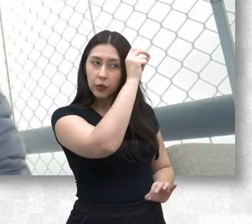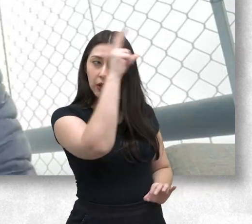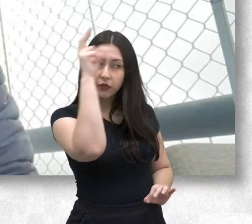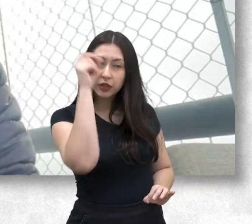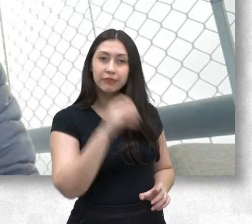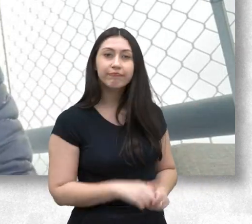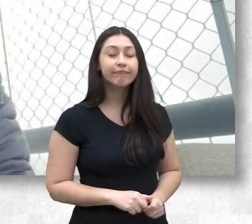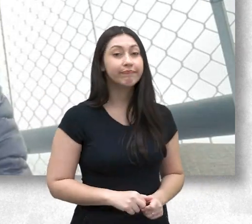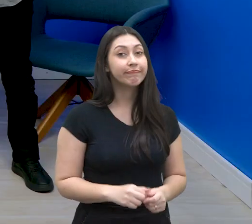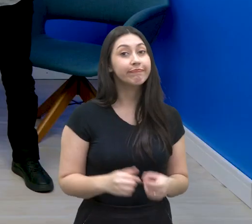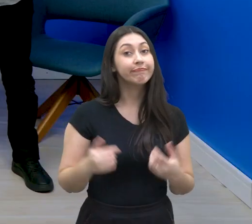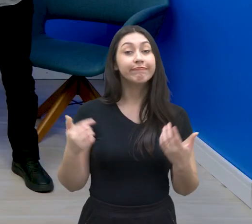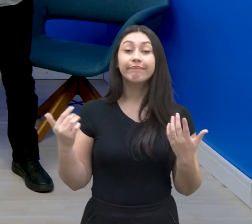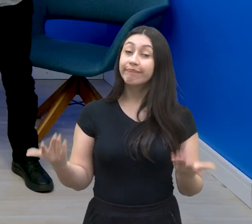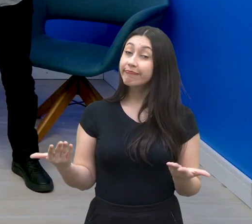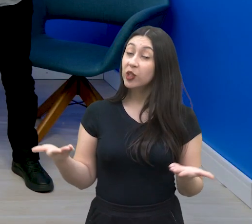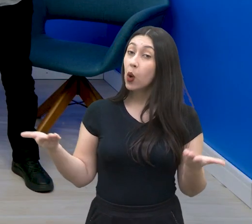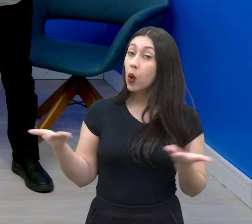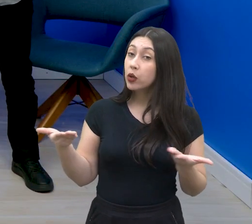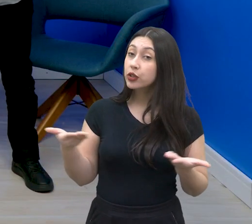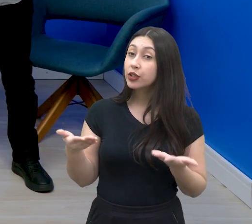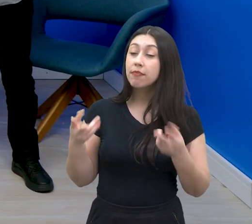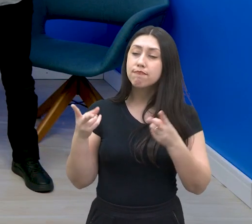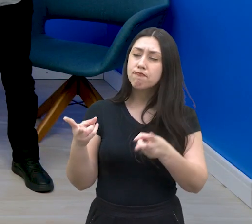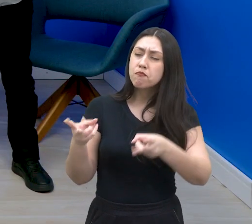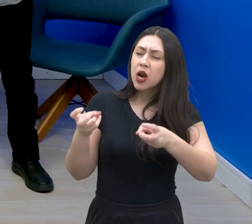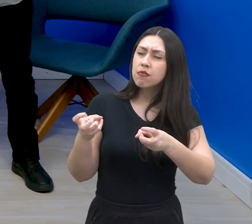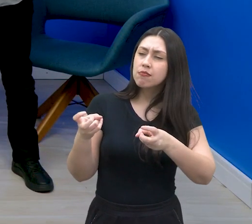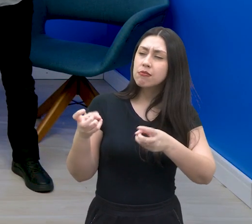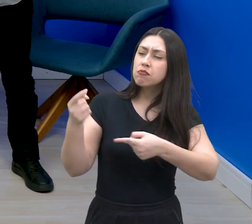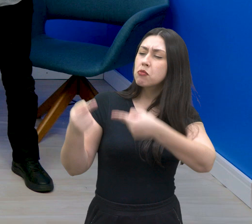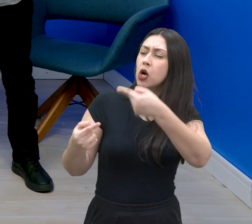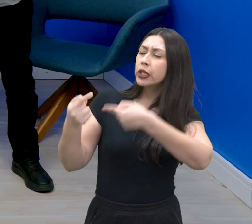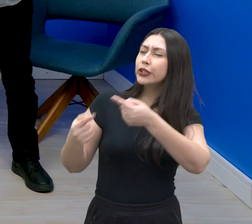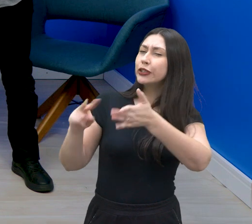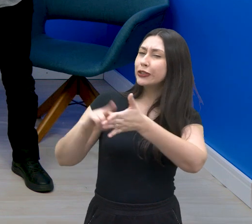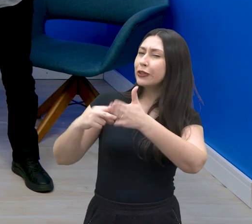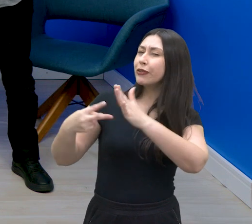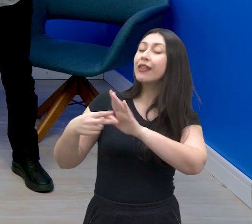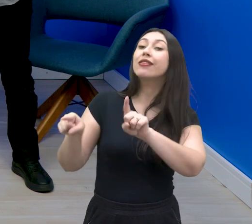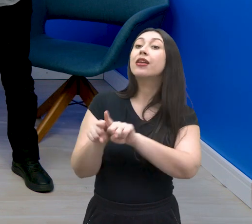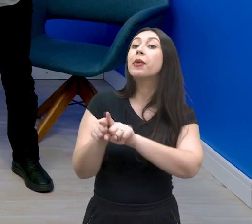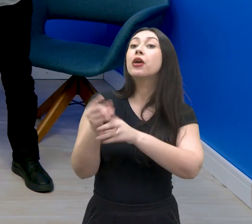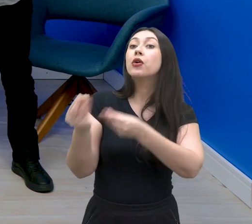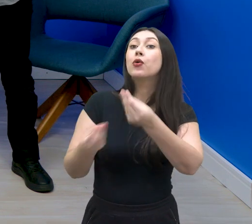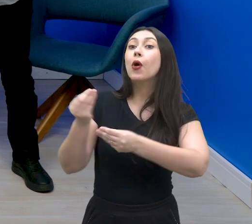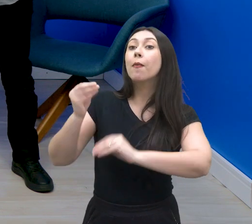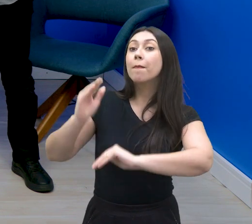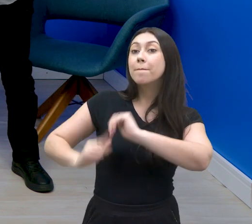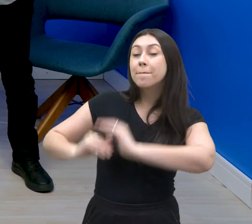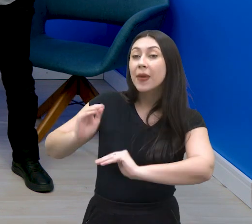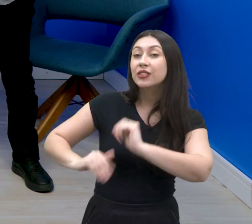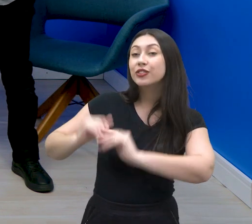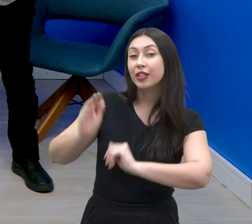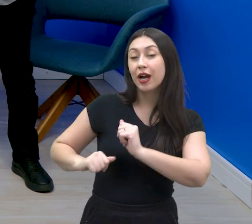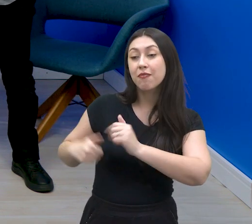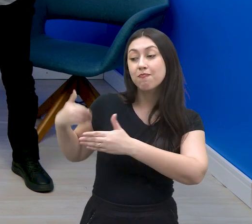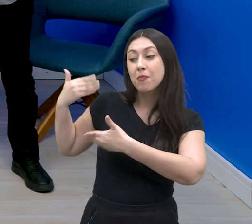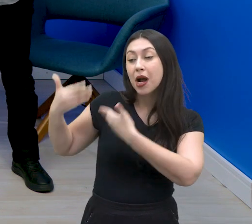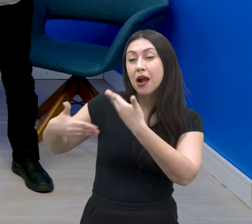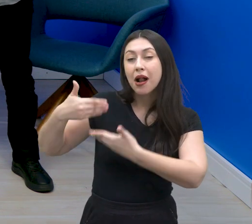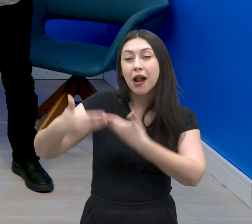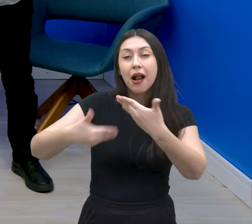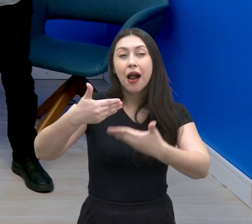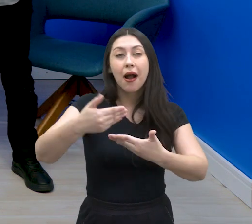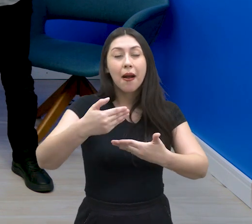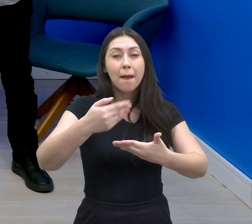dos 4 anos. Pois é, pessoal, hoje a gente viu o que é política e como aplicá-la no nosso dia a dia. Ao longo